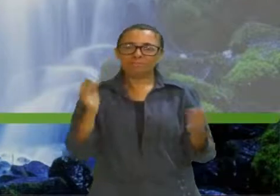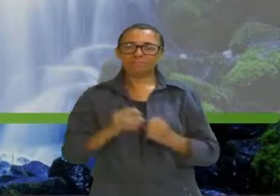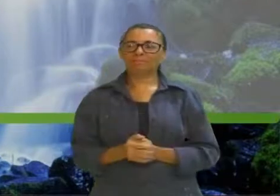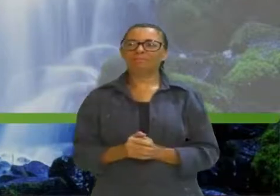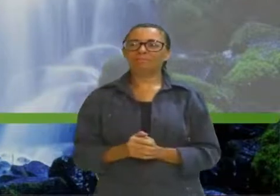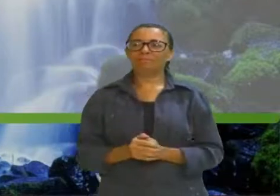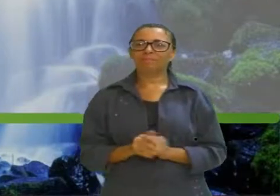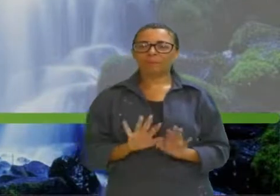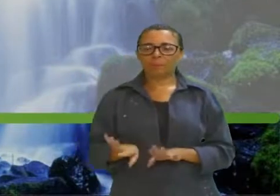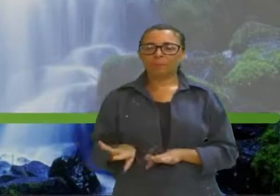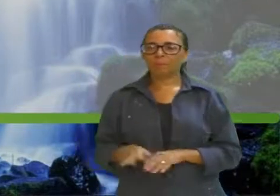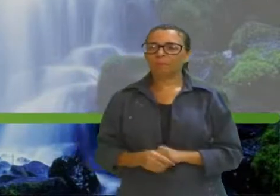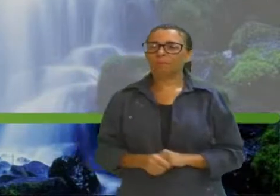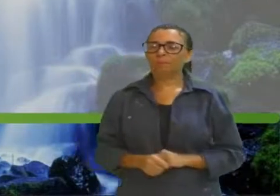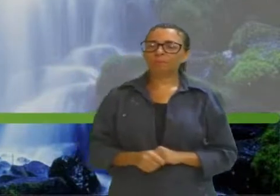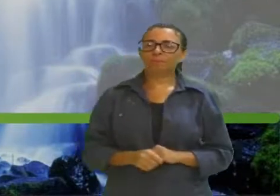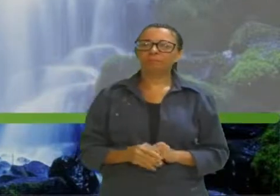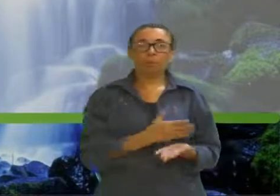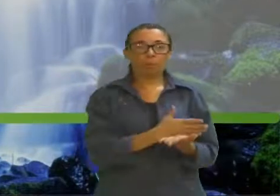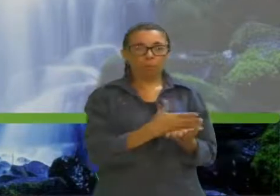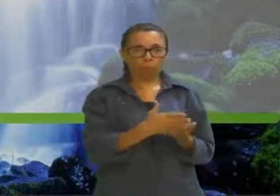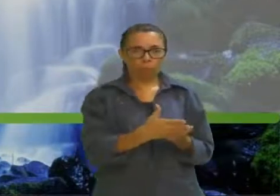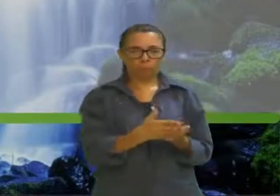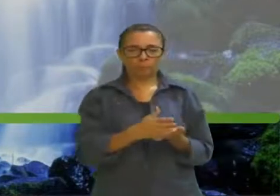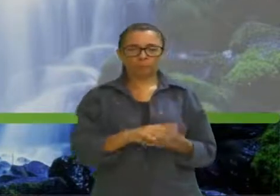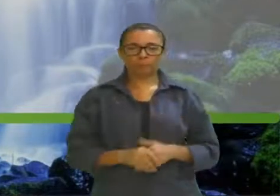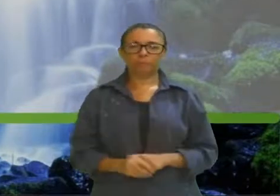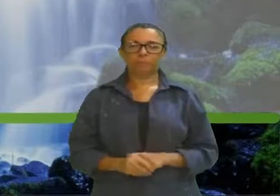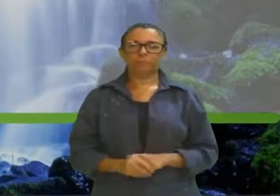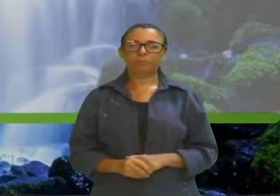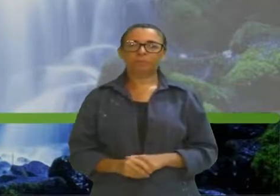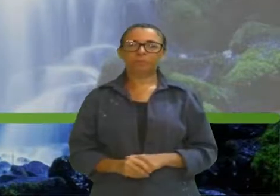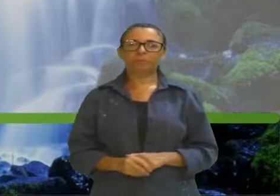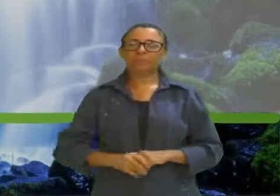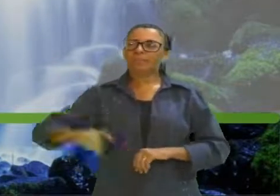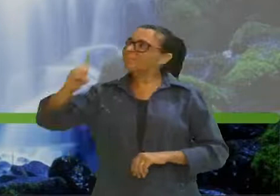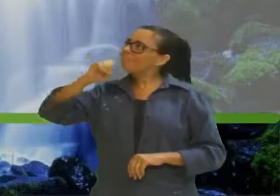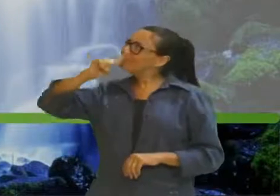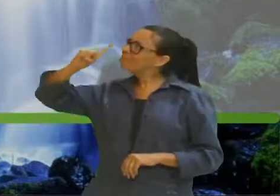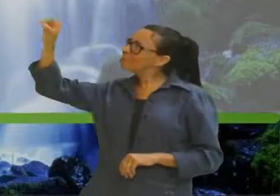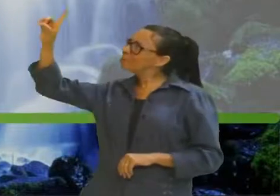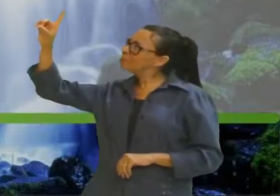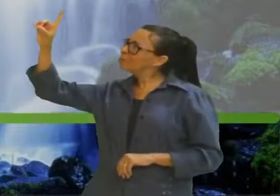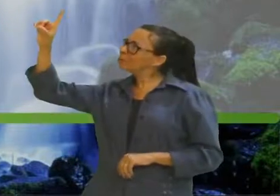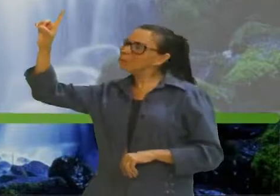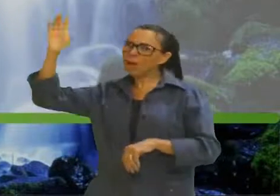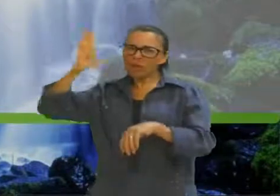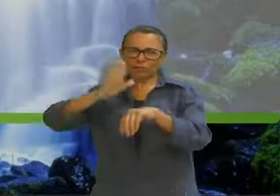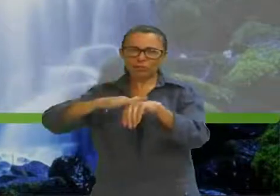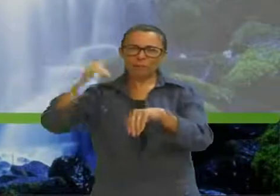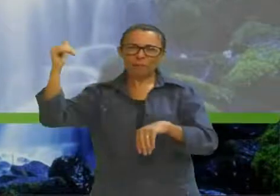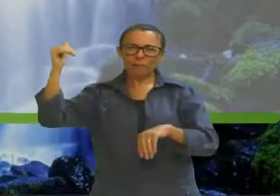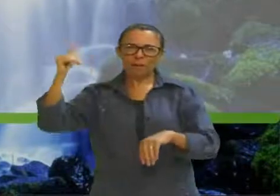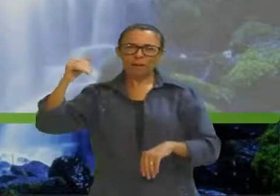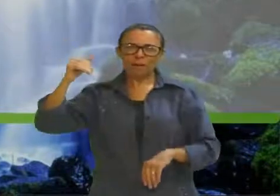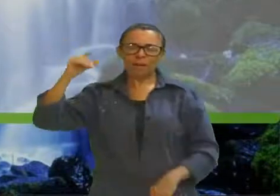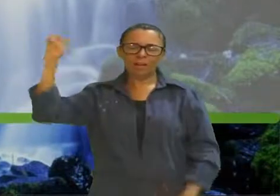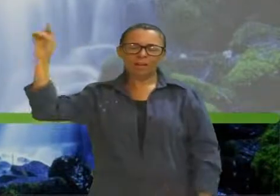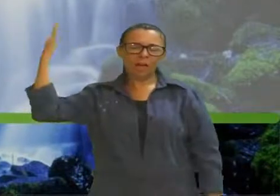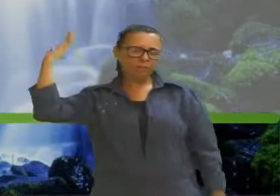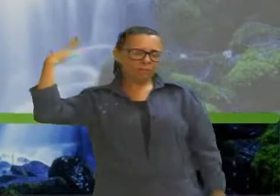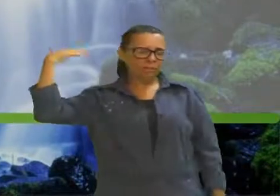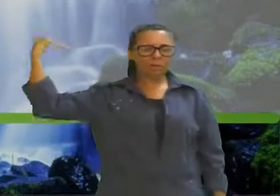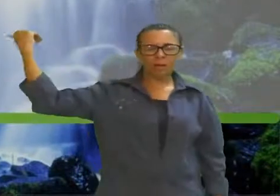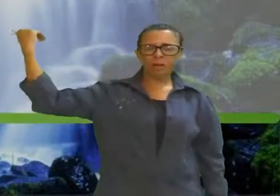convida a unirmos a Ele, e que nós precisamos fazer ajustes, porque nós estamos aquém